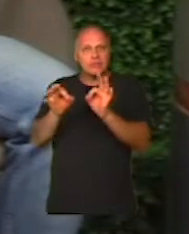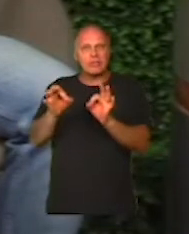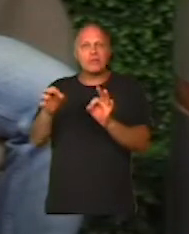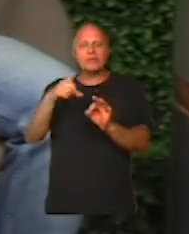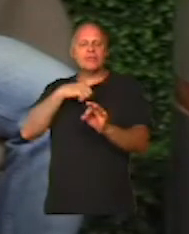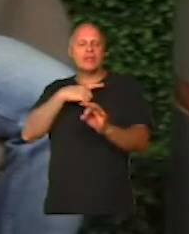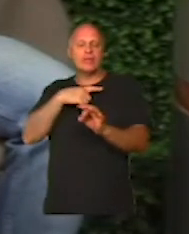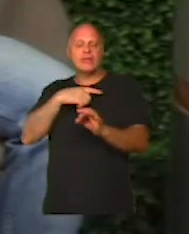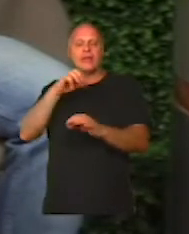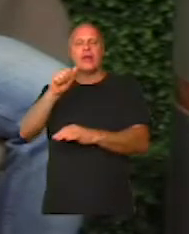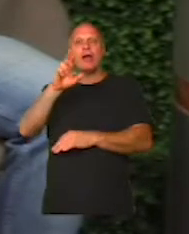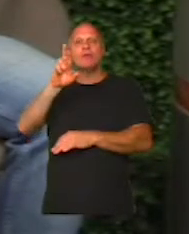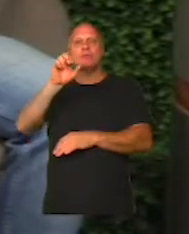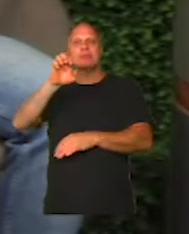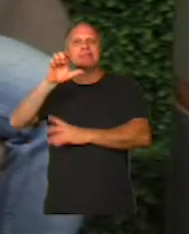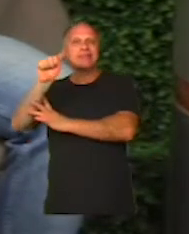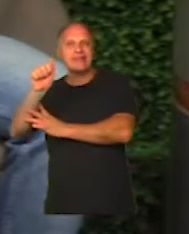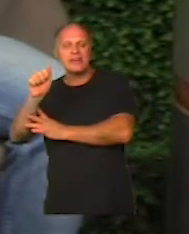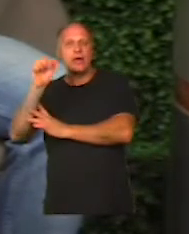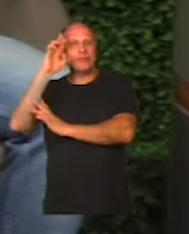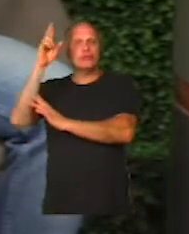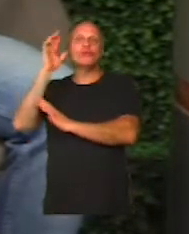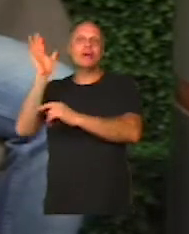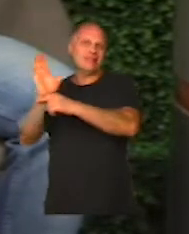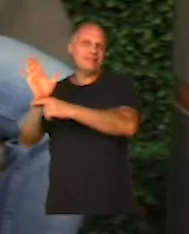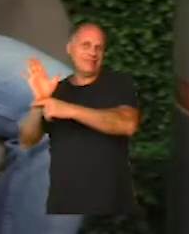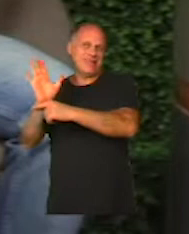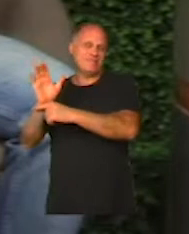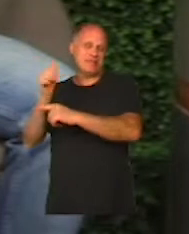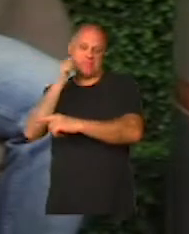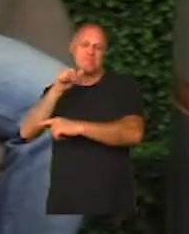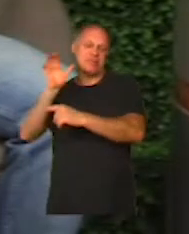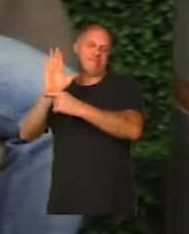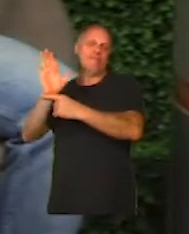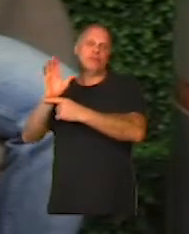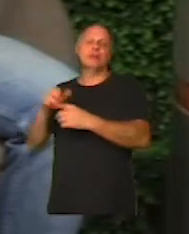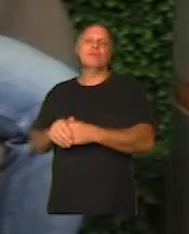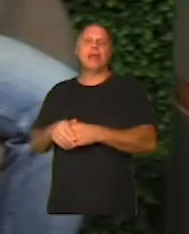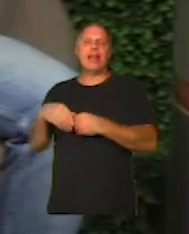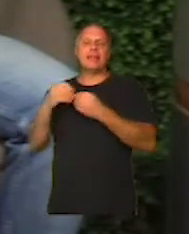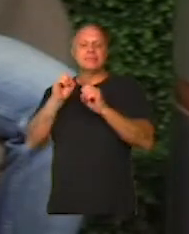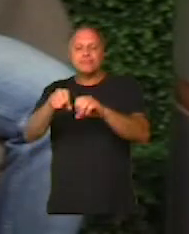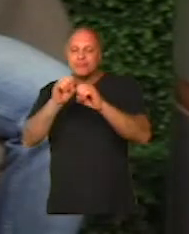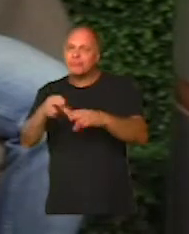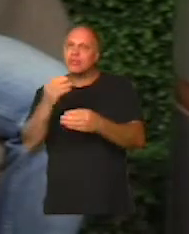é uma diretora de cinema, né? Roteirista, ela dá aula de